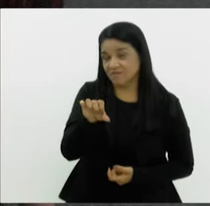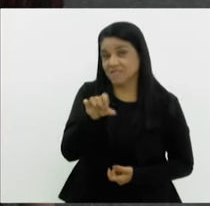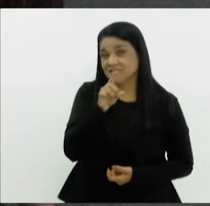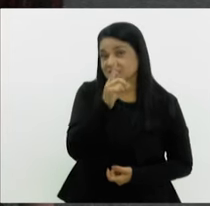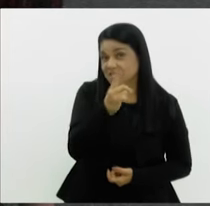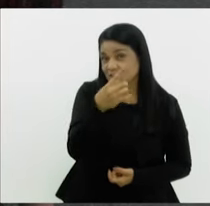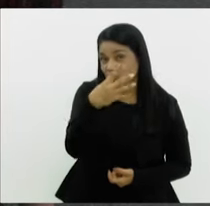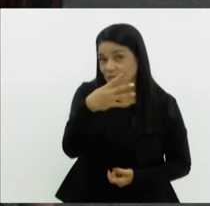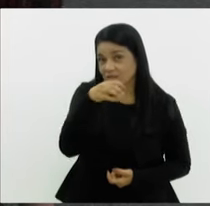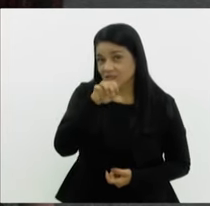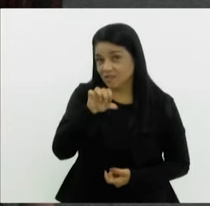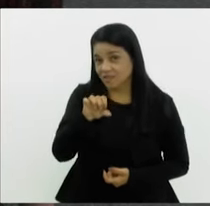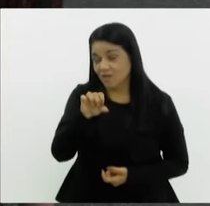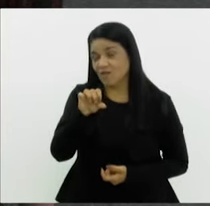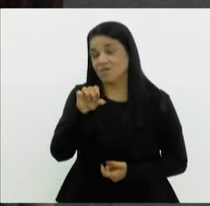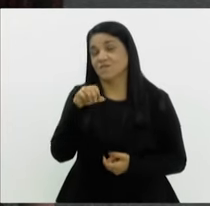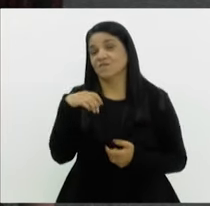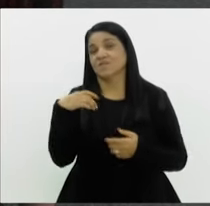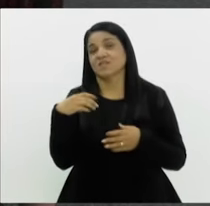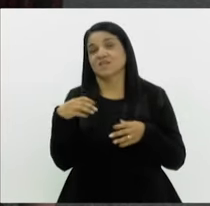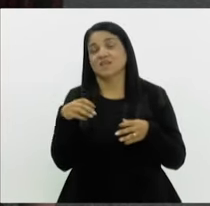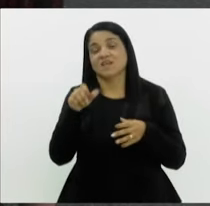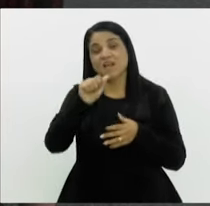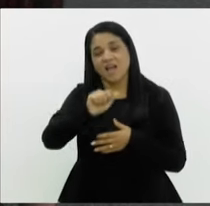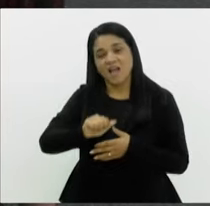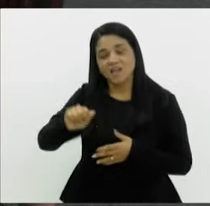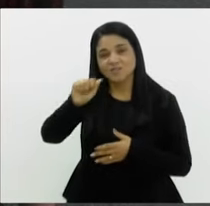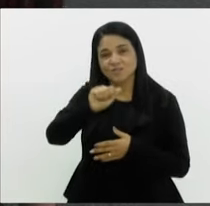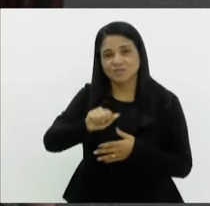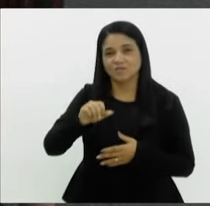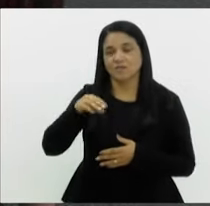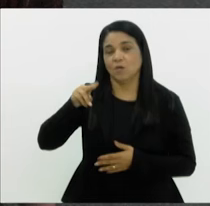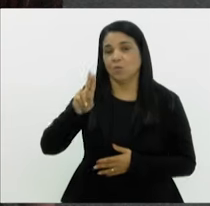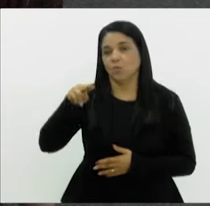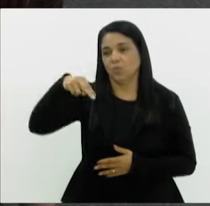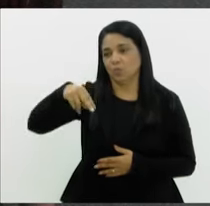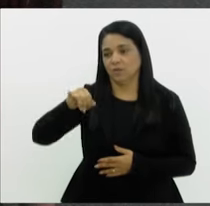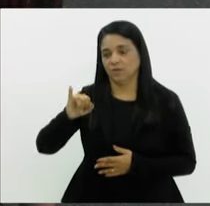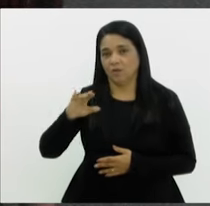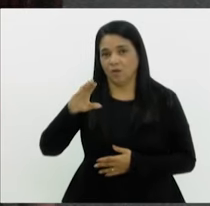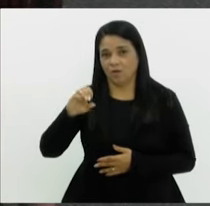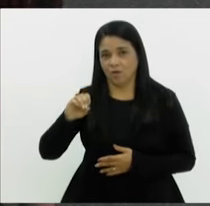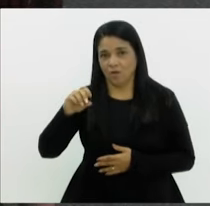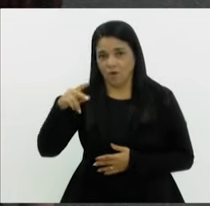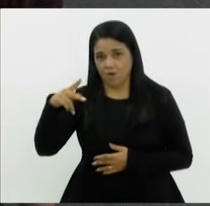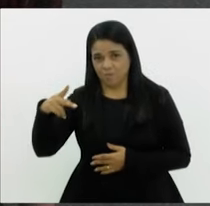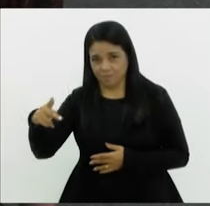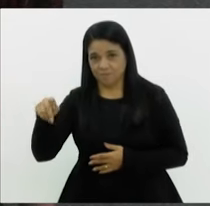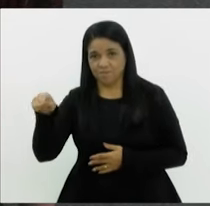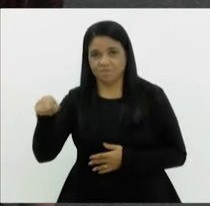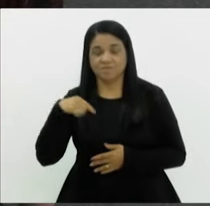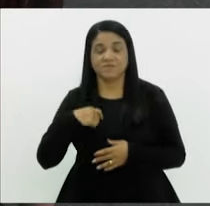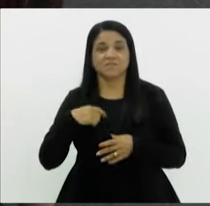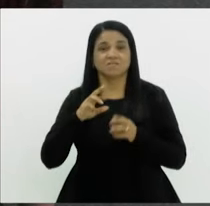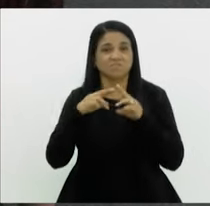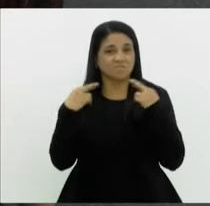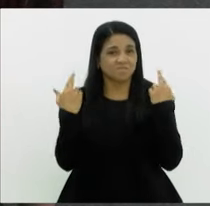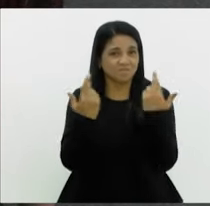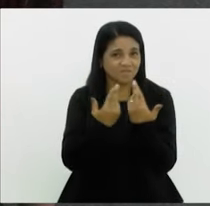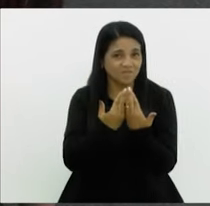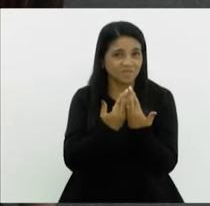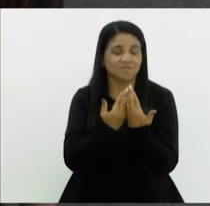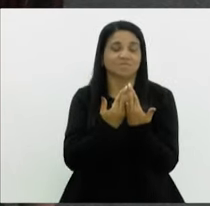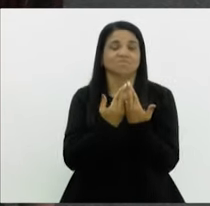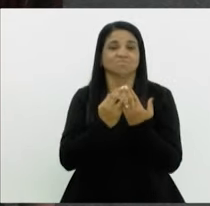cooperativas e associações que fazem parte da UNACOP aqui do nosso Estado, que estão lá numa Assembleia Ordinária de Prestação de